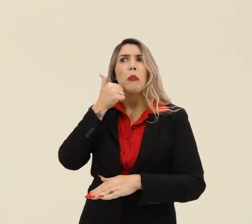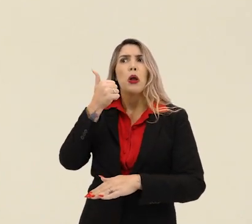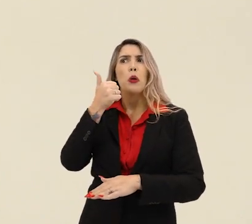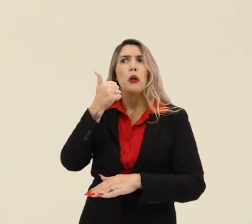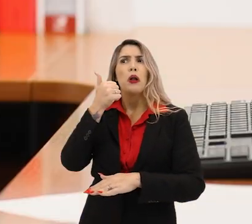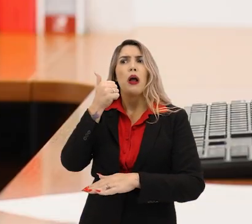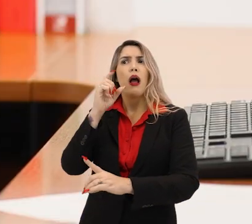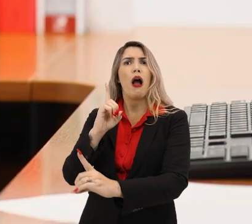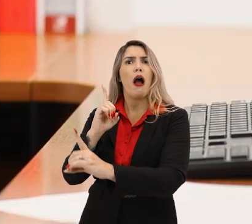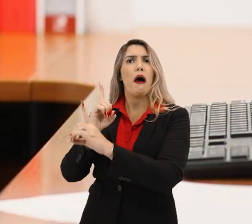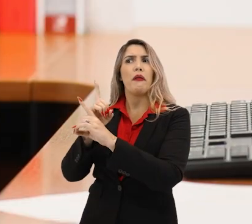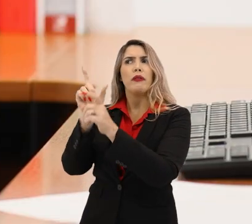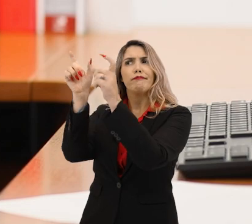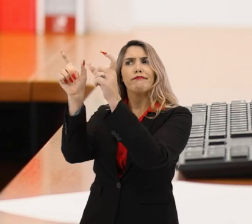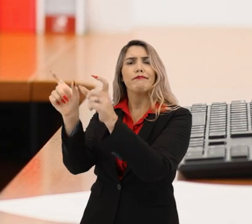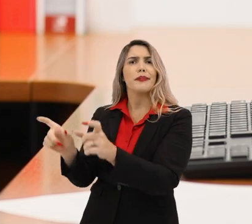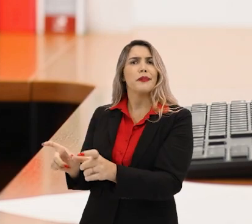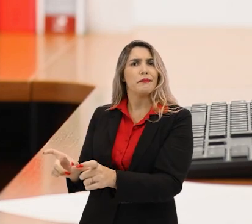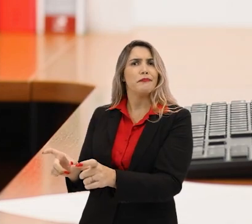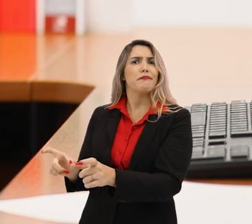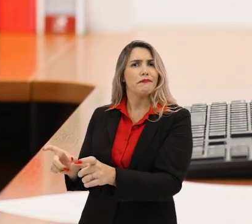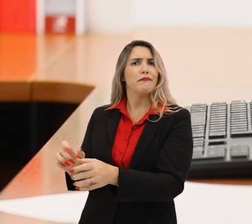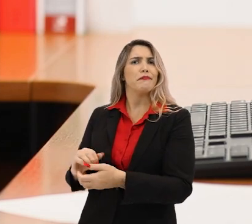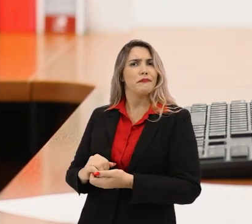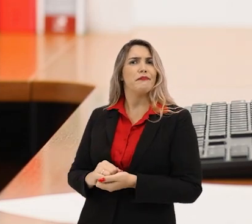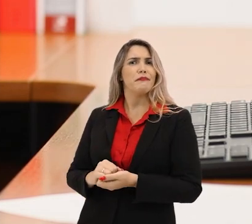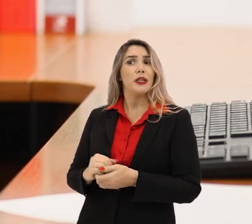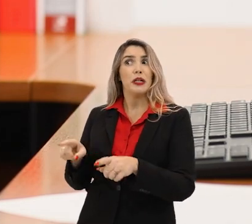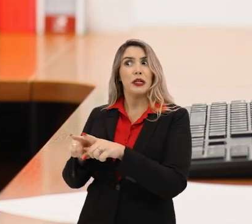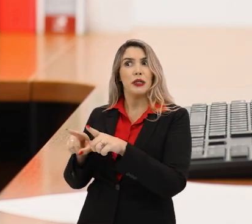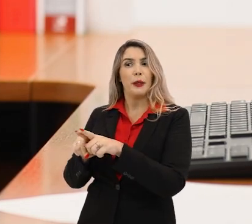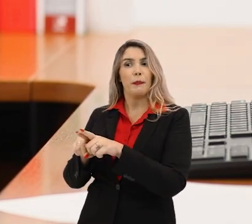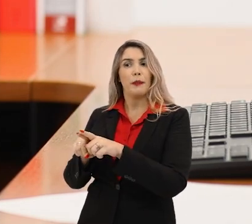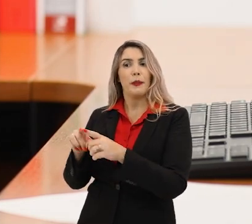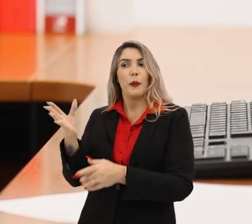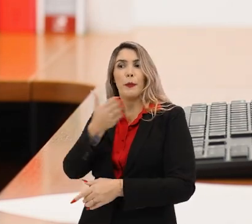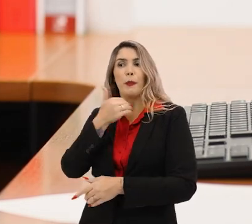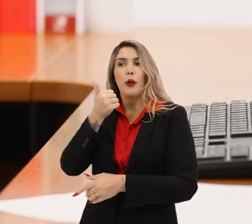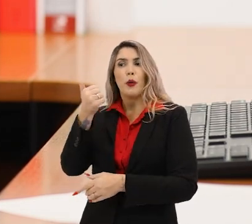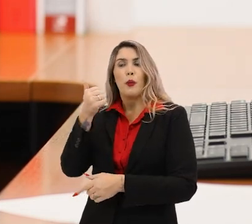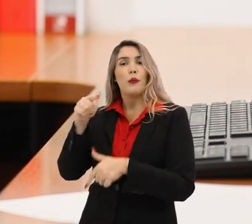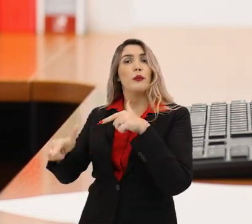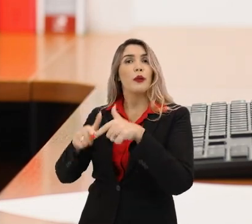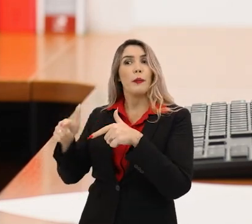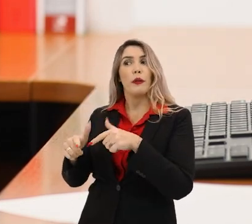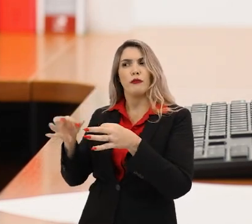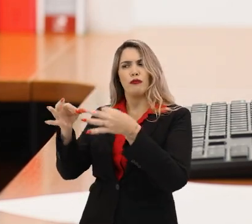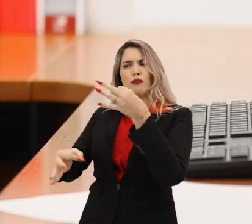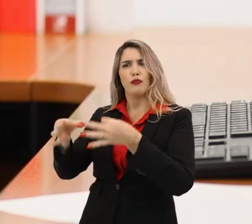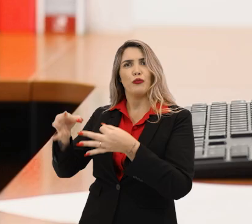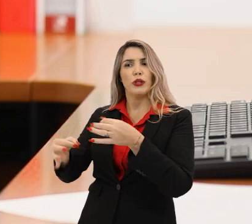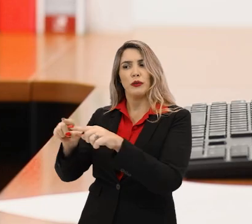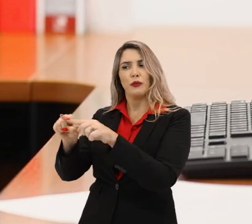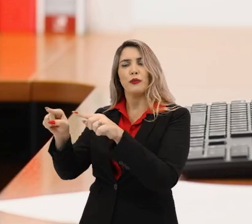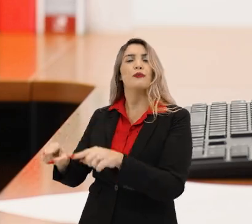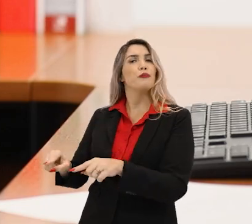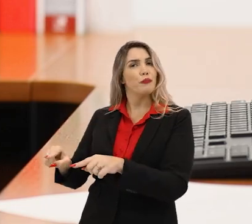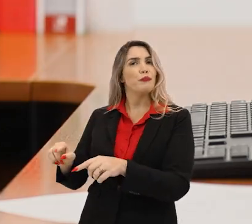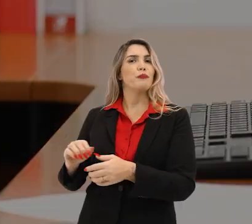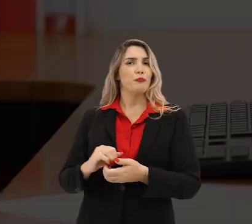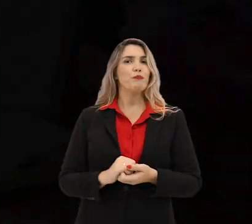do serviço prestado ao jurisdicionado e também das condições de trabalho dos juízes e